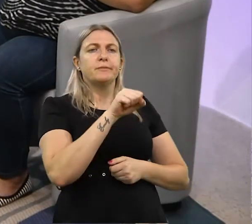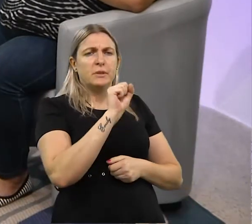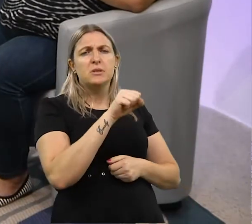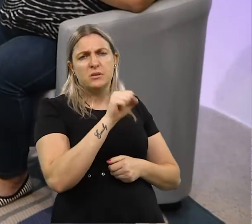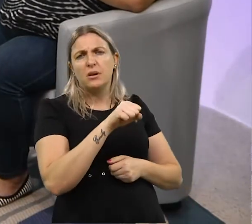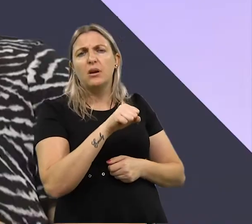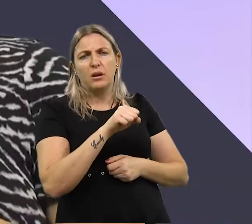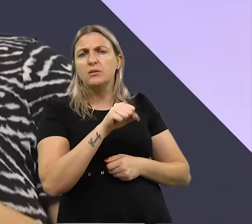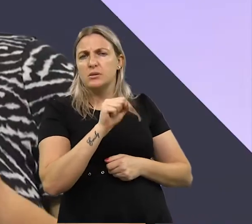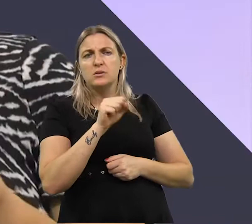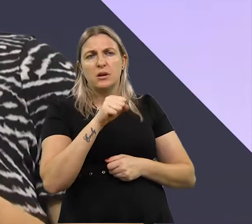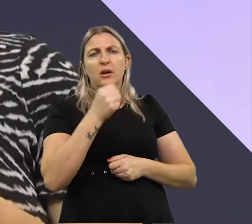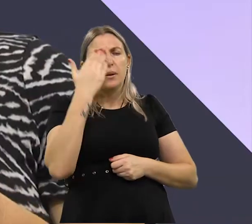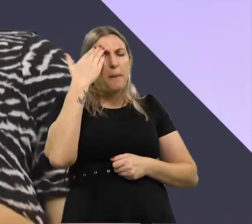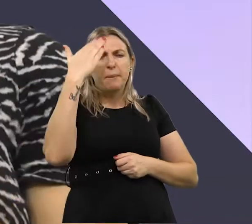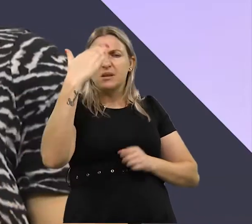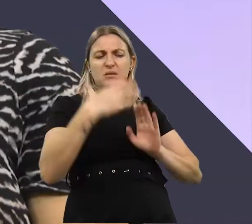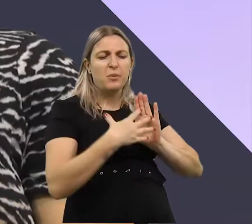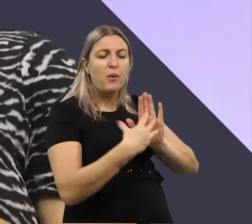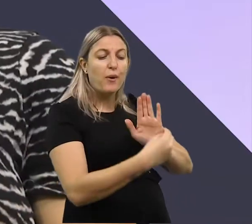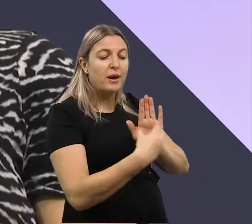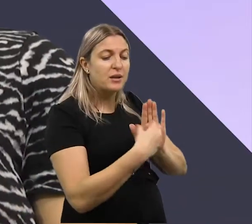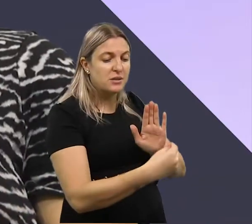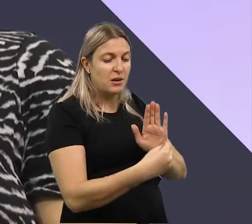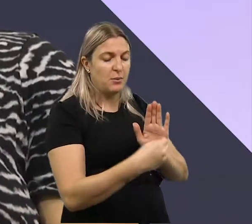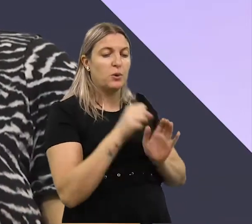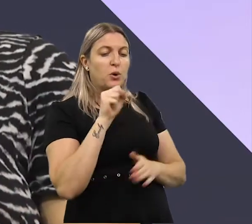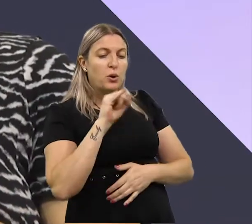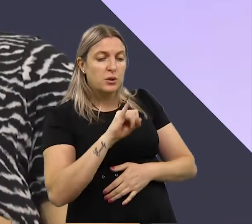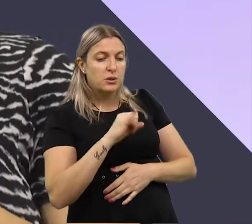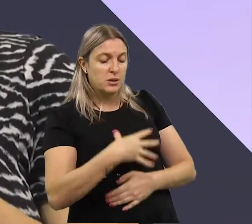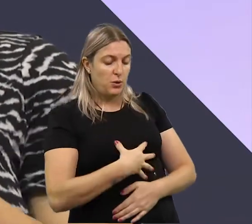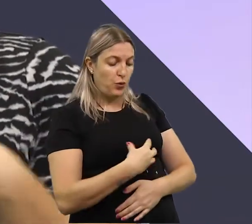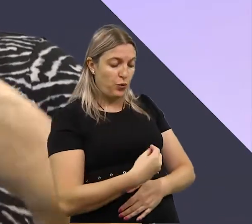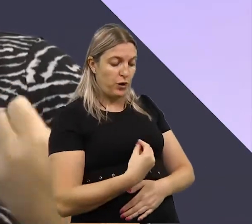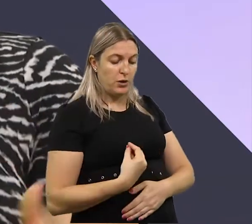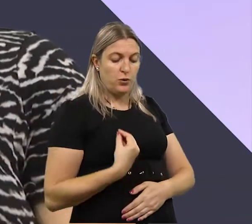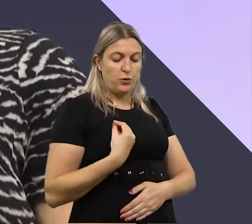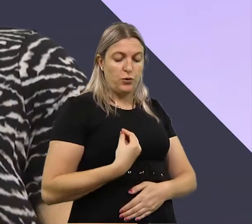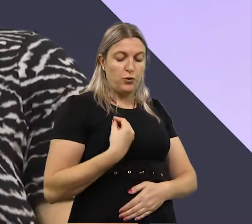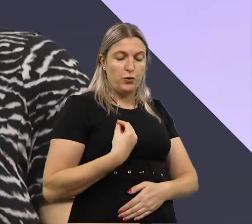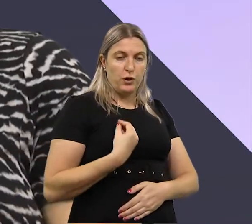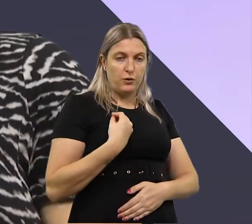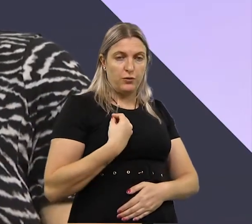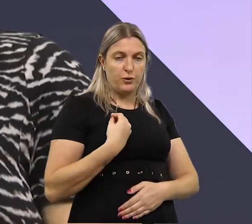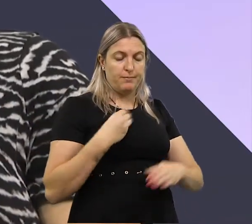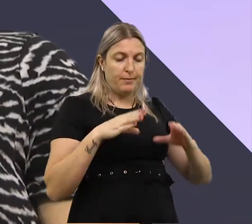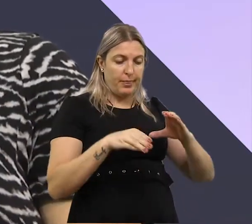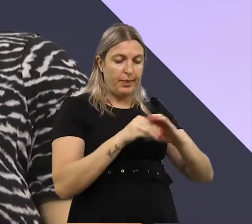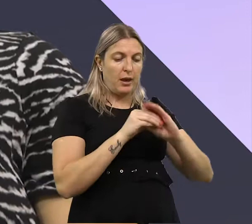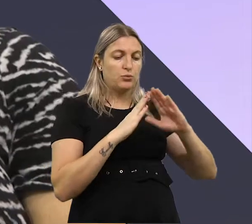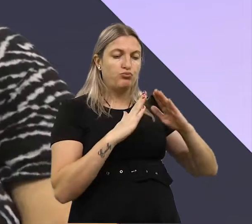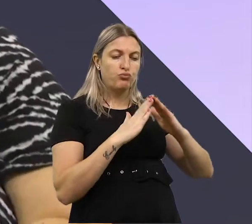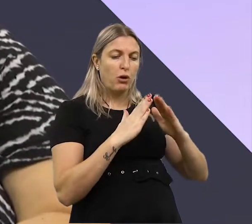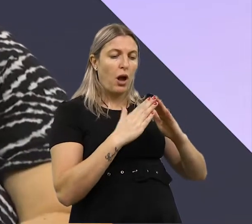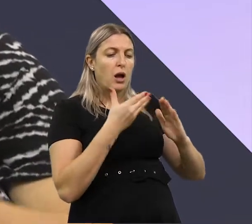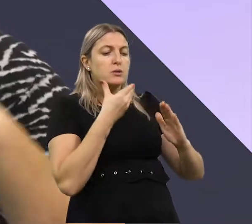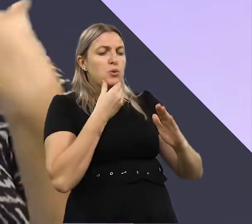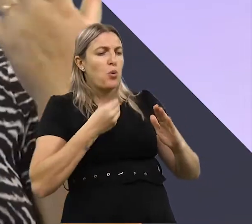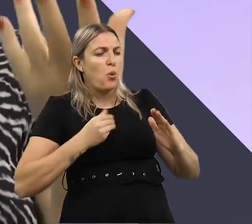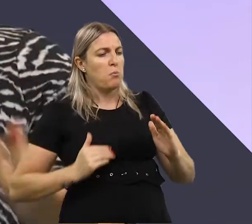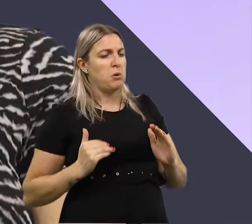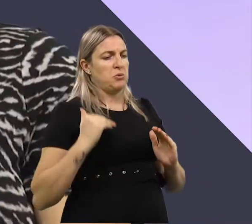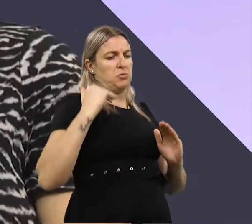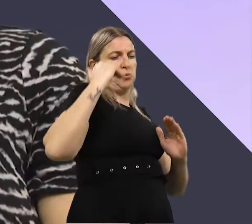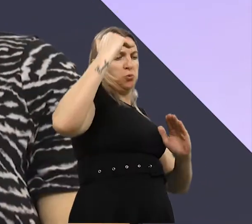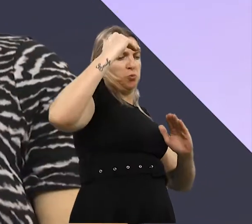mulher? óbvio, né? Principalmente o exemplo. Acho que quando o filho vive dentro de uma condição que o homem é